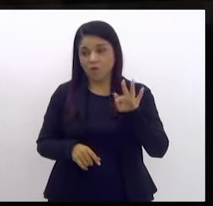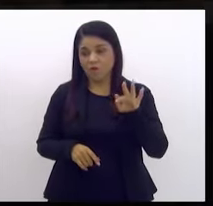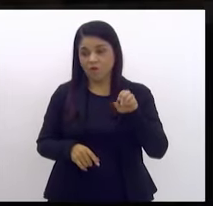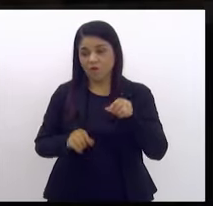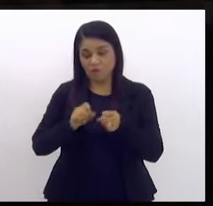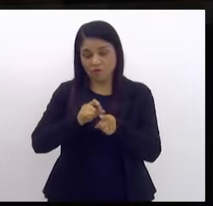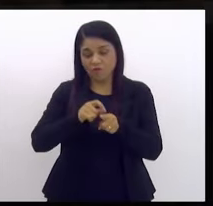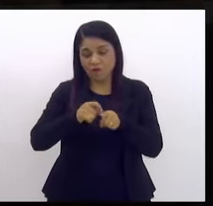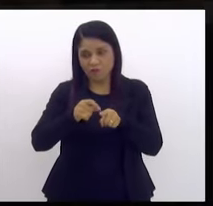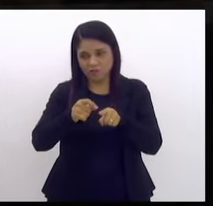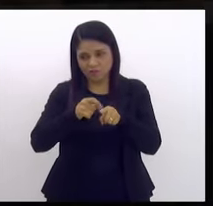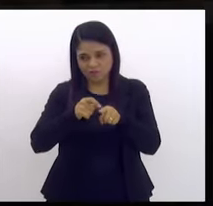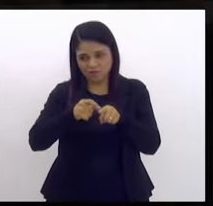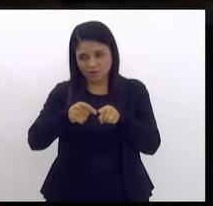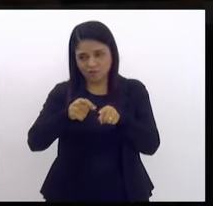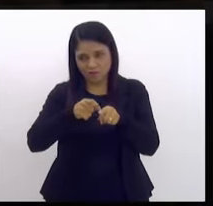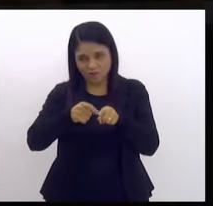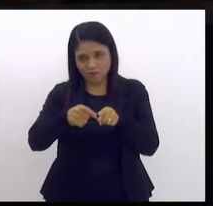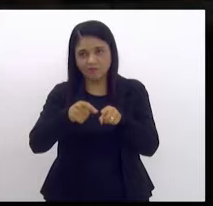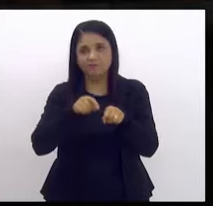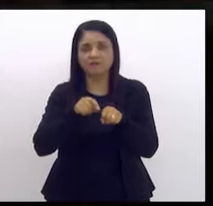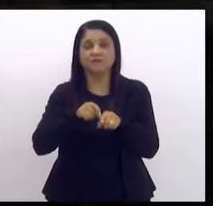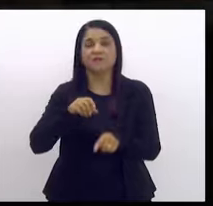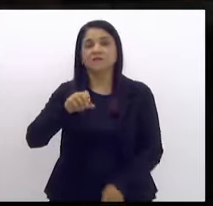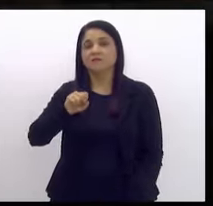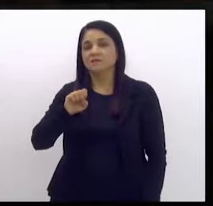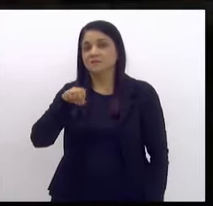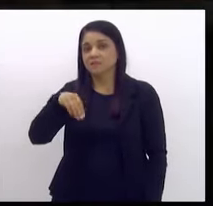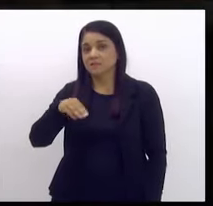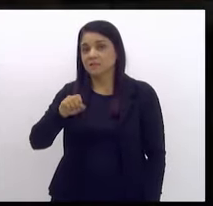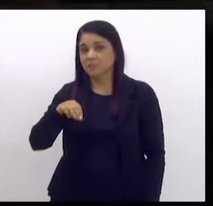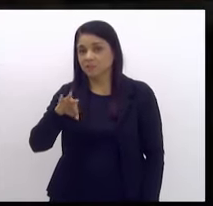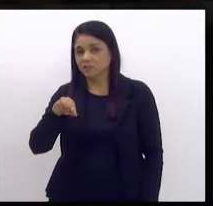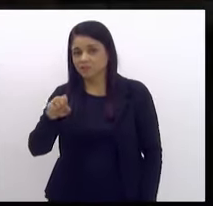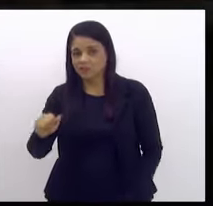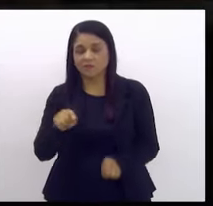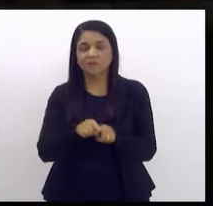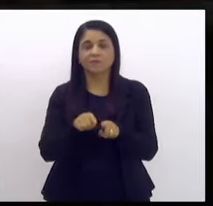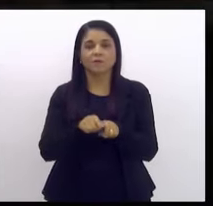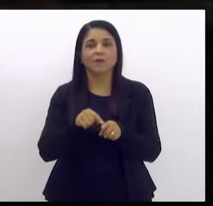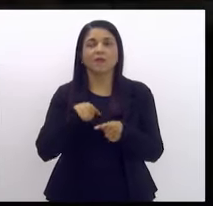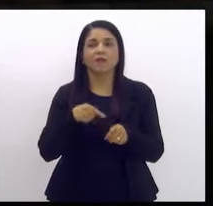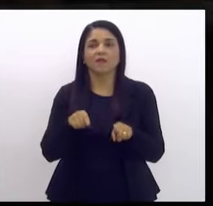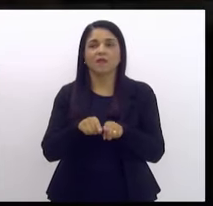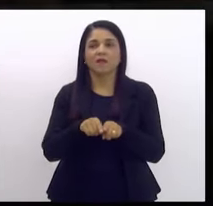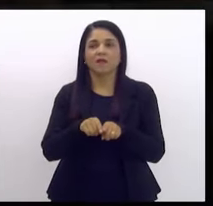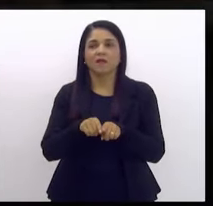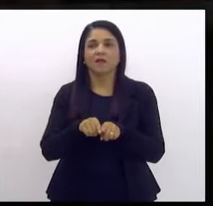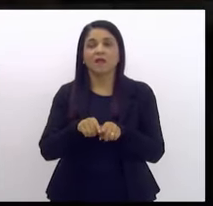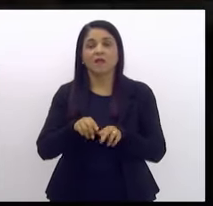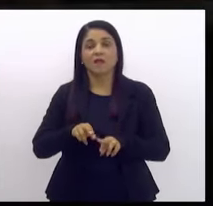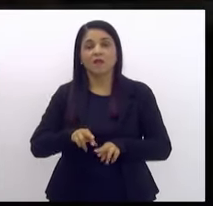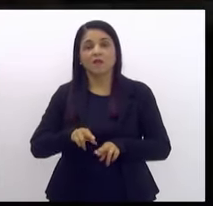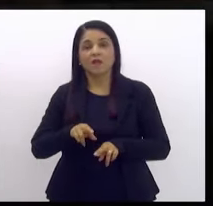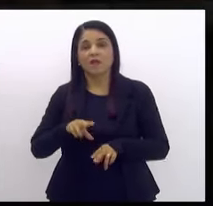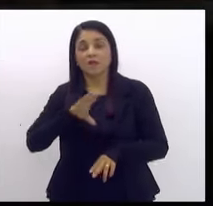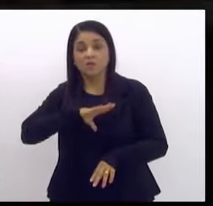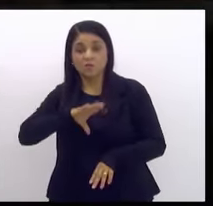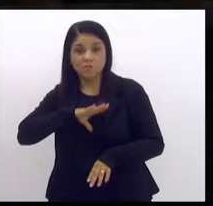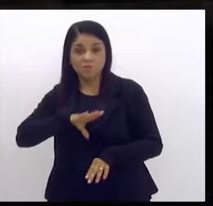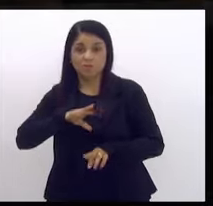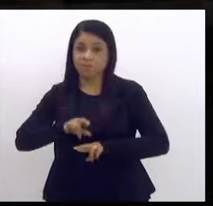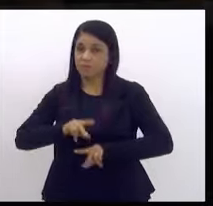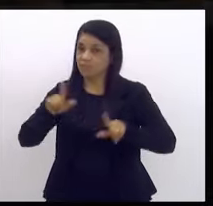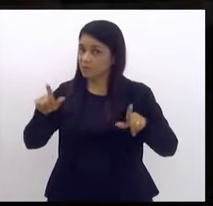organização semântica de determinados vocábulos, que é muito diferente, por exemplo, da língua portuguesa falada pelo português